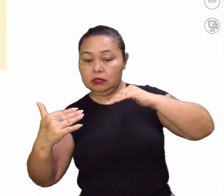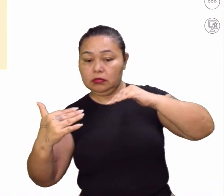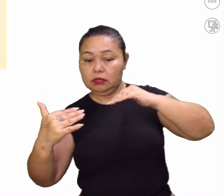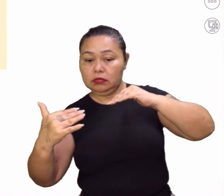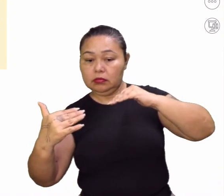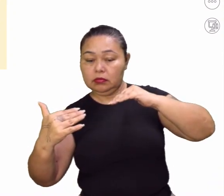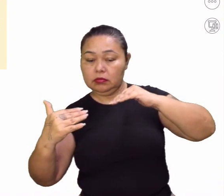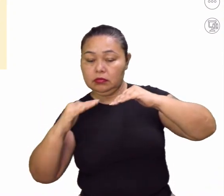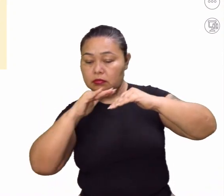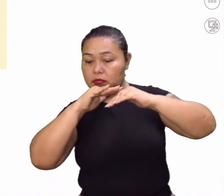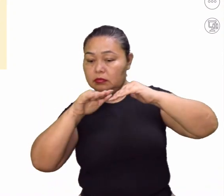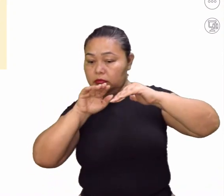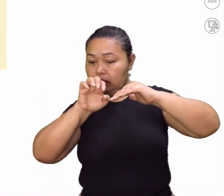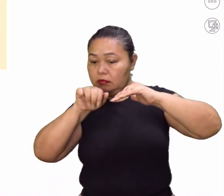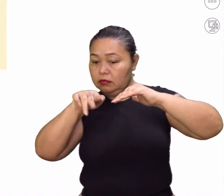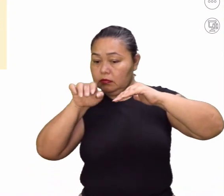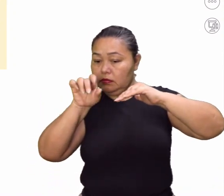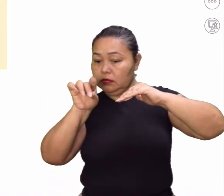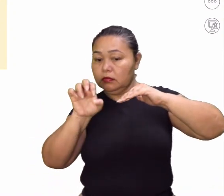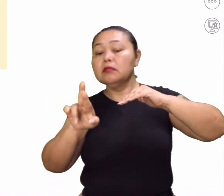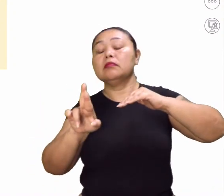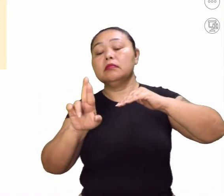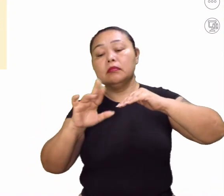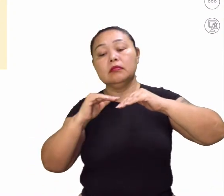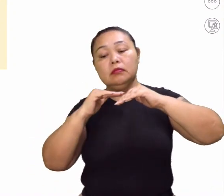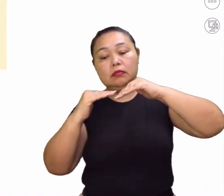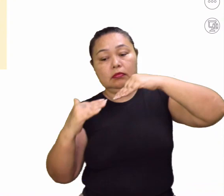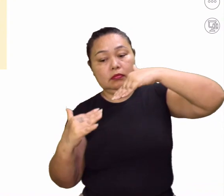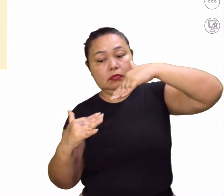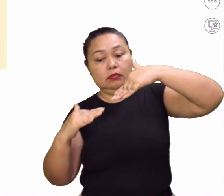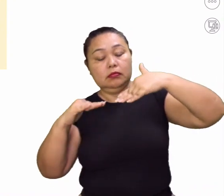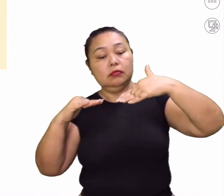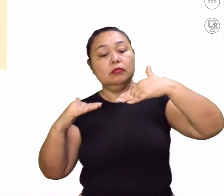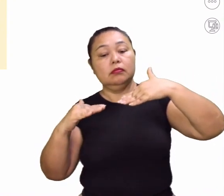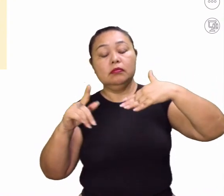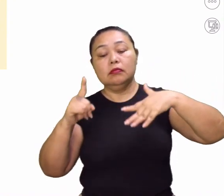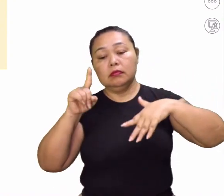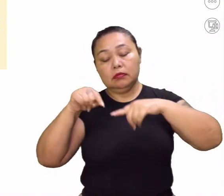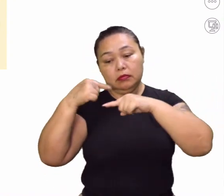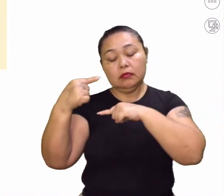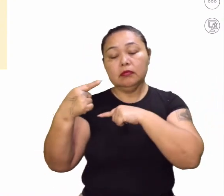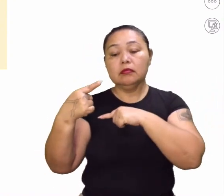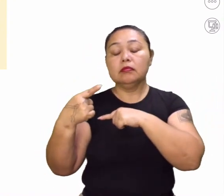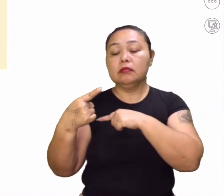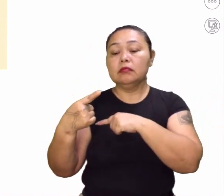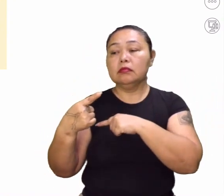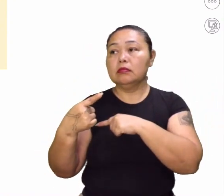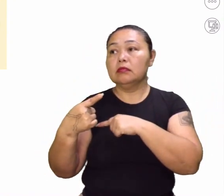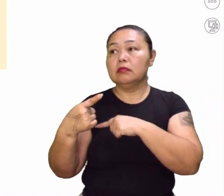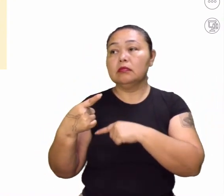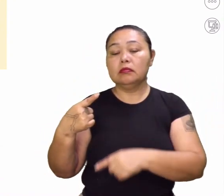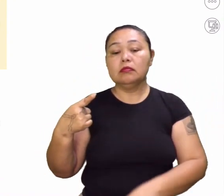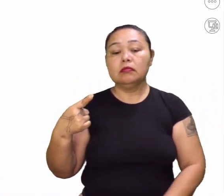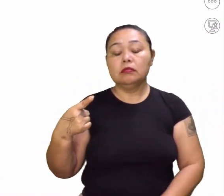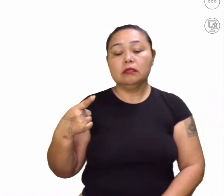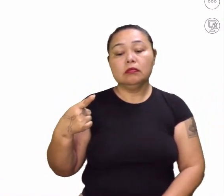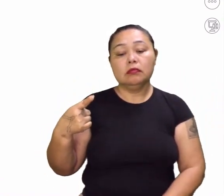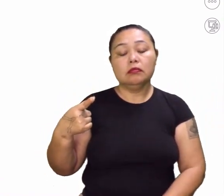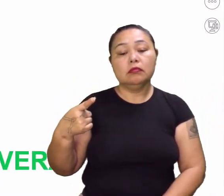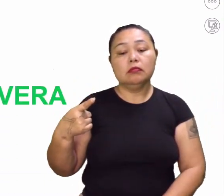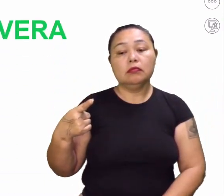está a linha do Equador. Então Exatamente. isso quer dizer que a Terra é inclinada, Muito tá? bem. E a gente vai ter as representações, né, professor Jorge, agora para